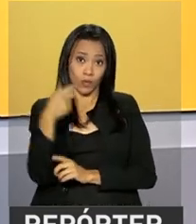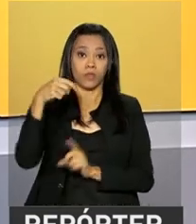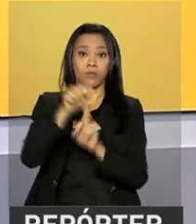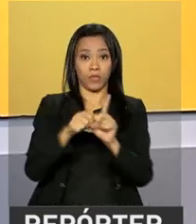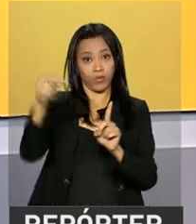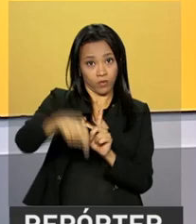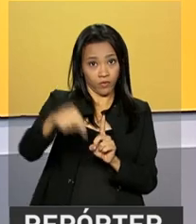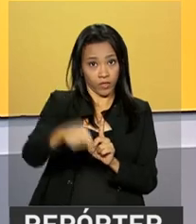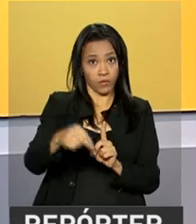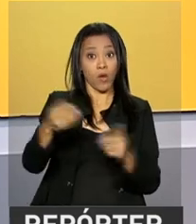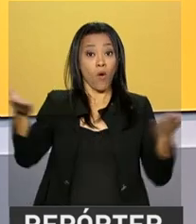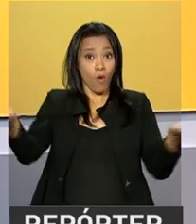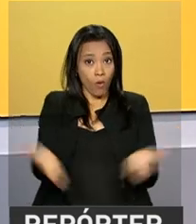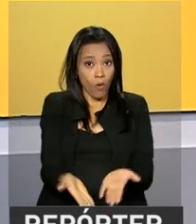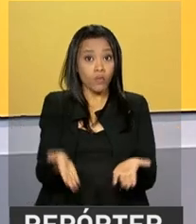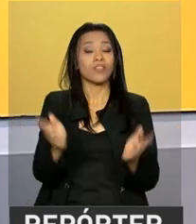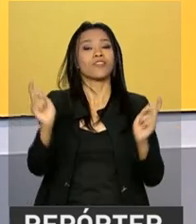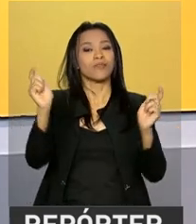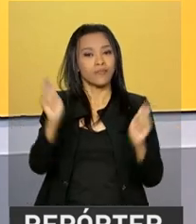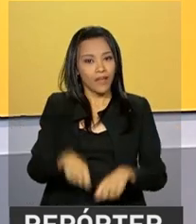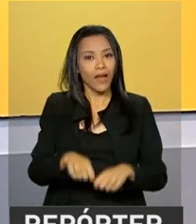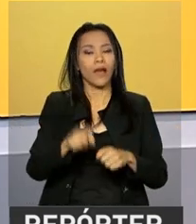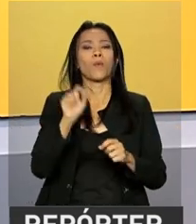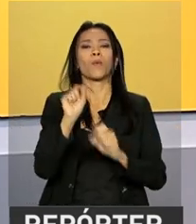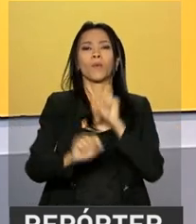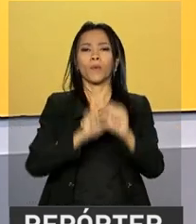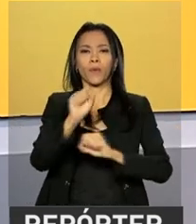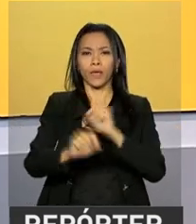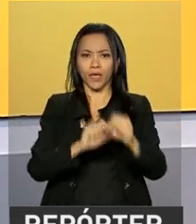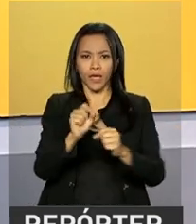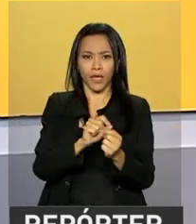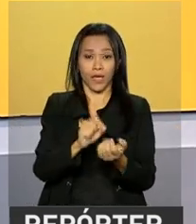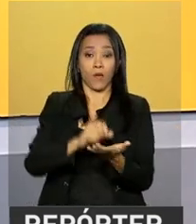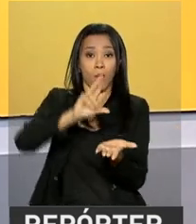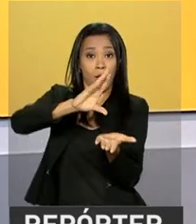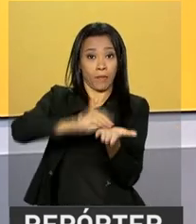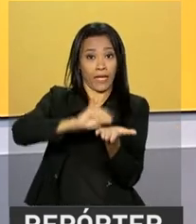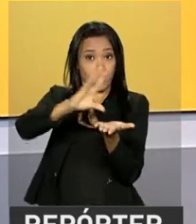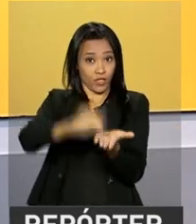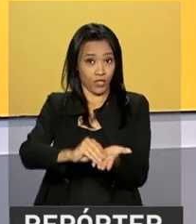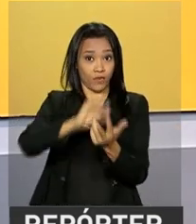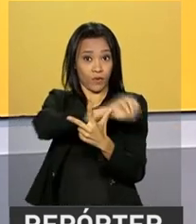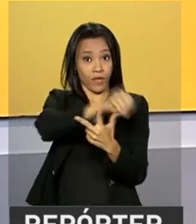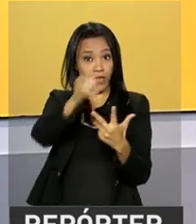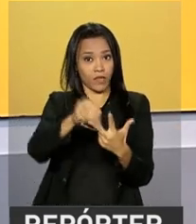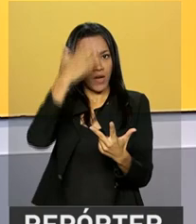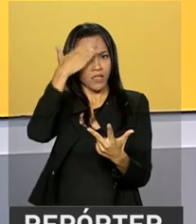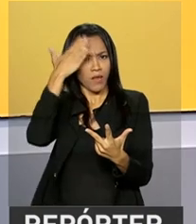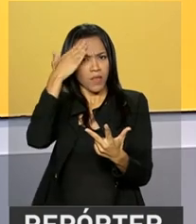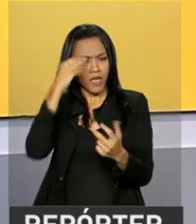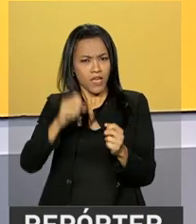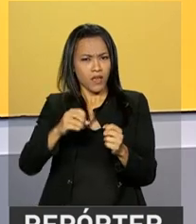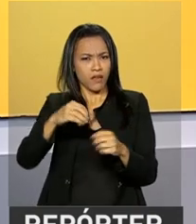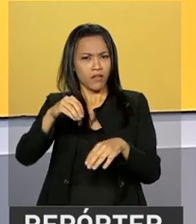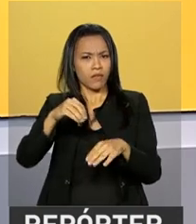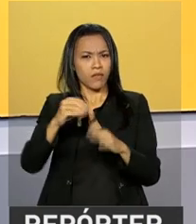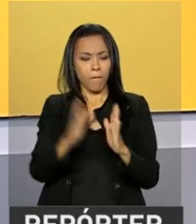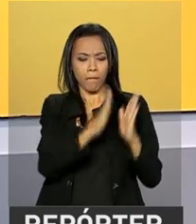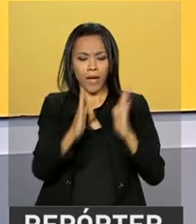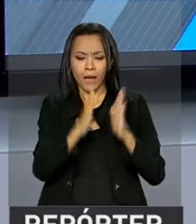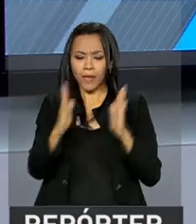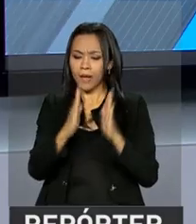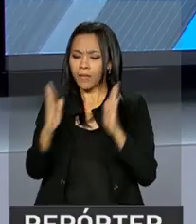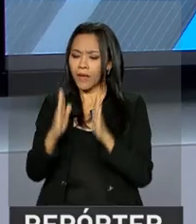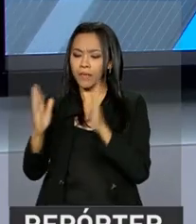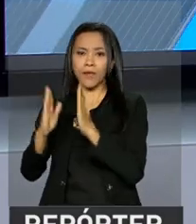E a partir de hoje já pode ser baixado pelos candidatos o aplicativo do Enem para acompanhar todas as fases da